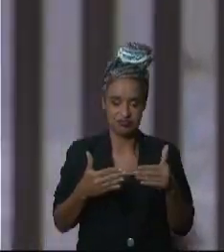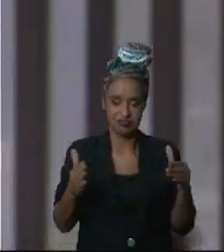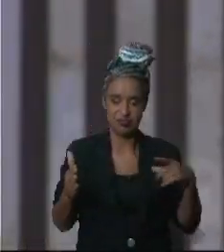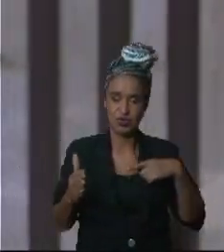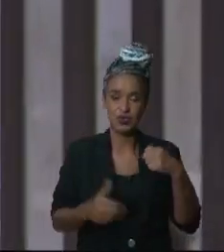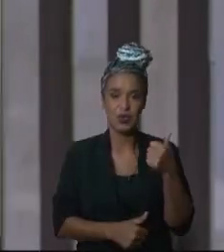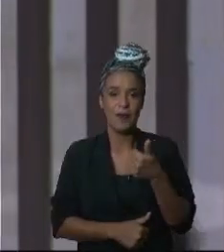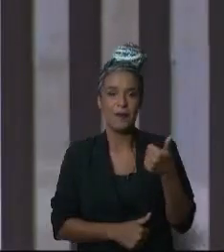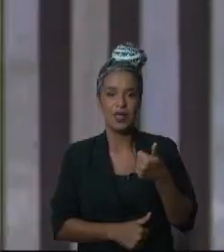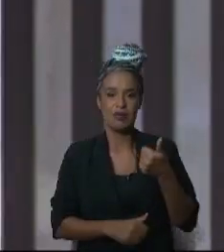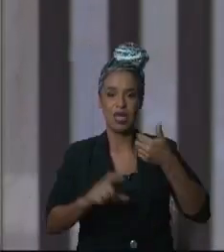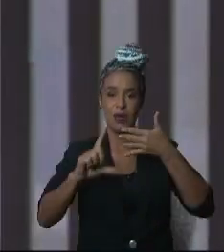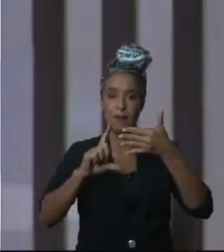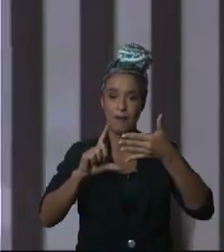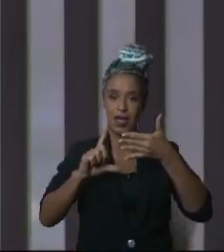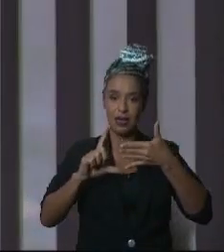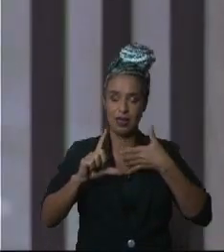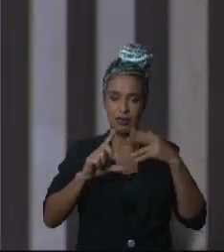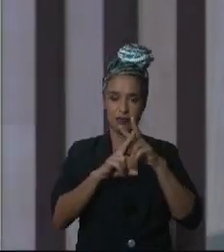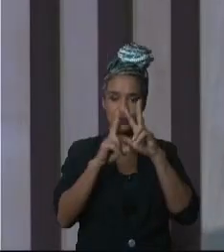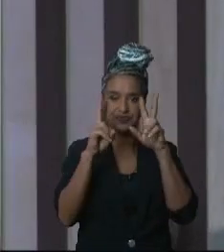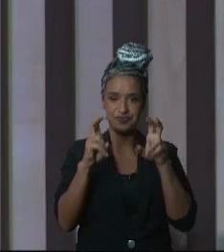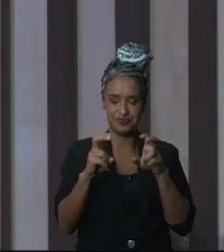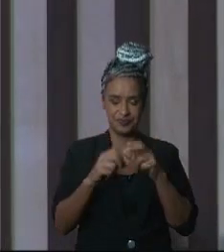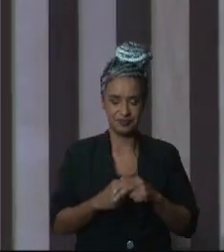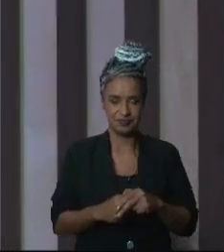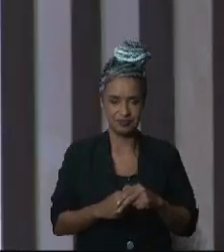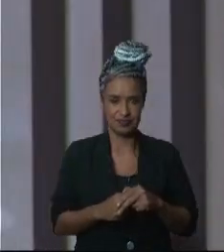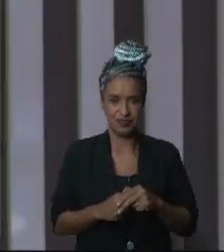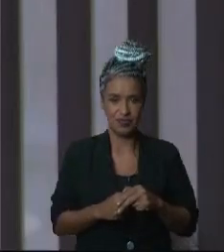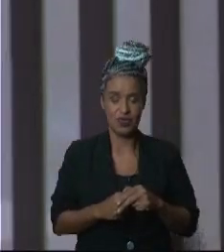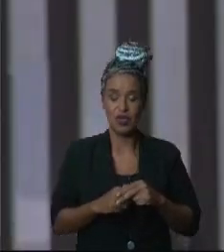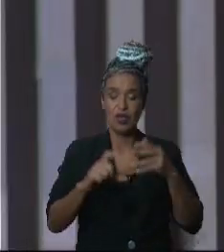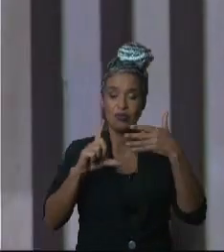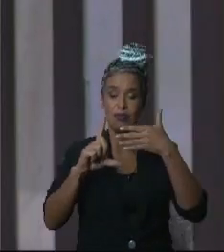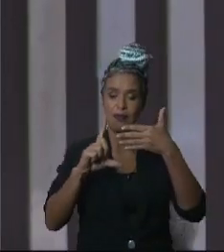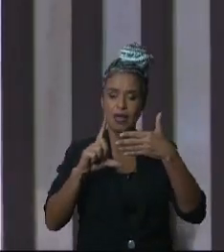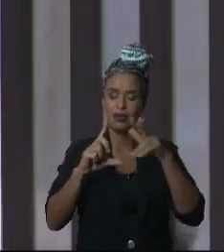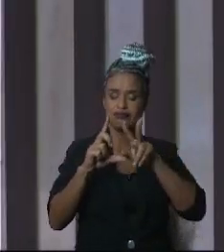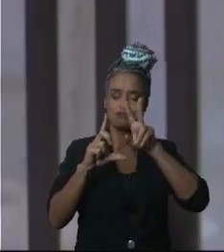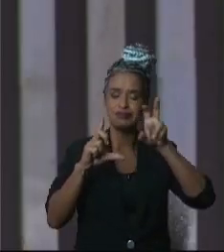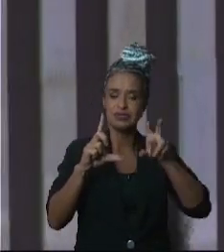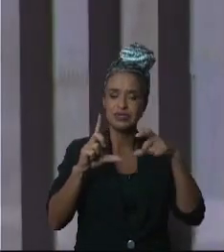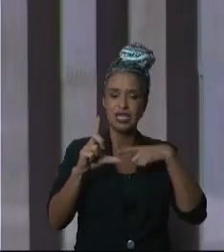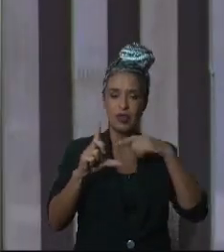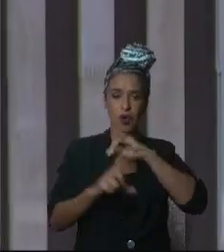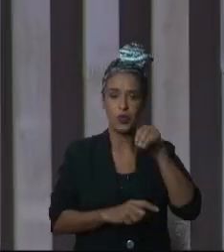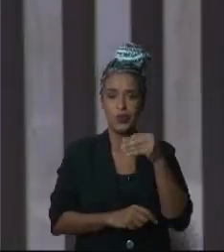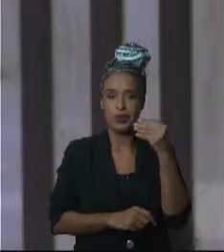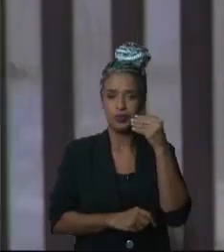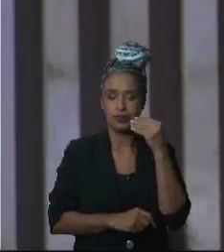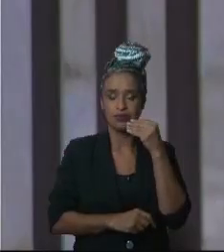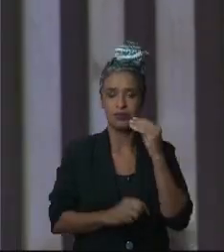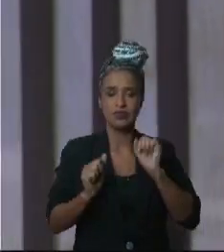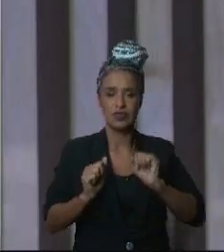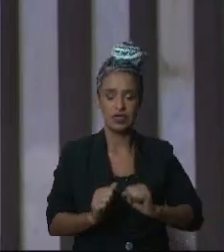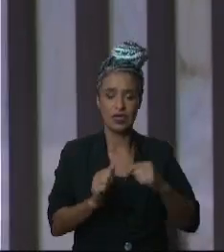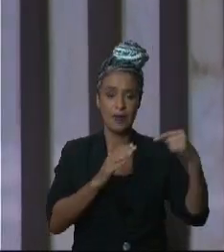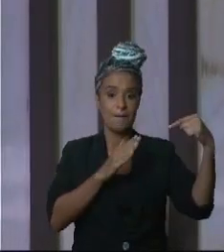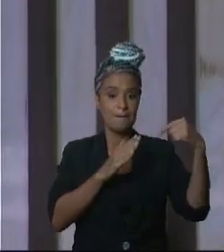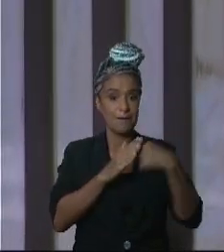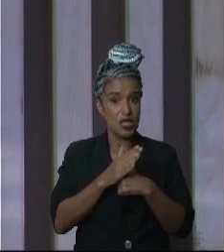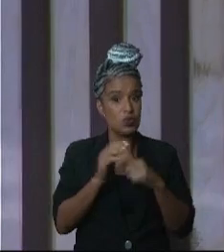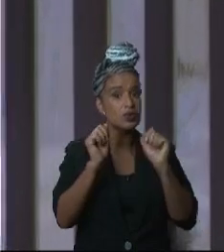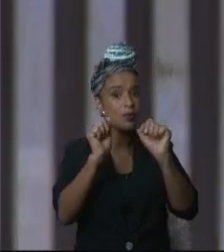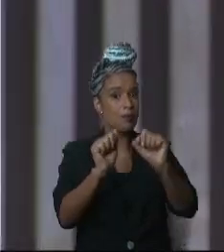nosso primeiro painel temático. Nos painéis temáticos, vocês vão ter a oportunidade de fazer